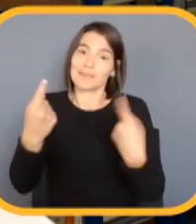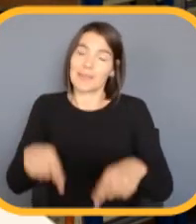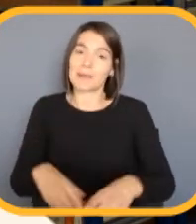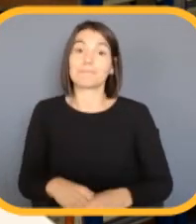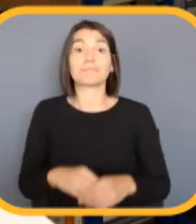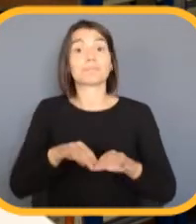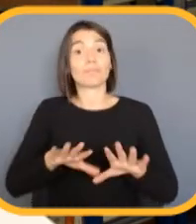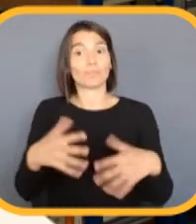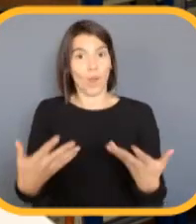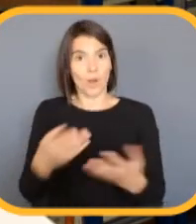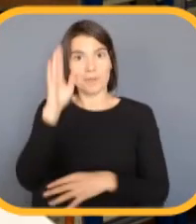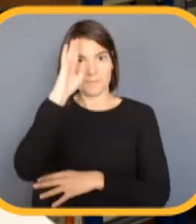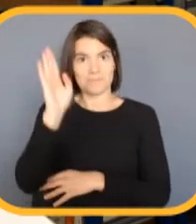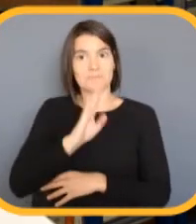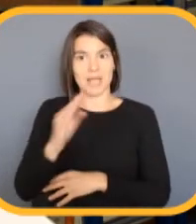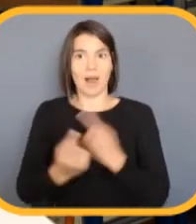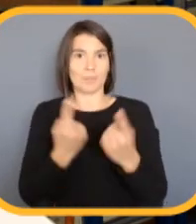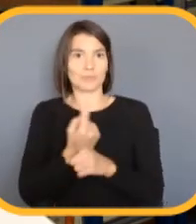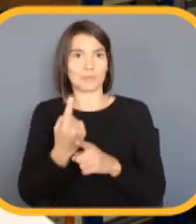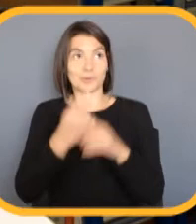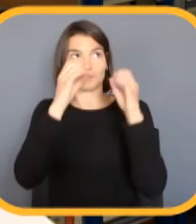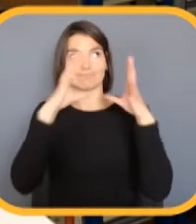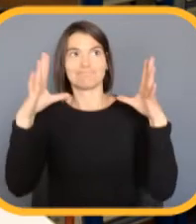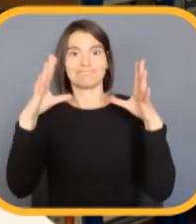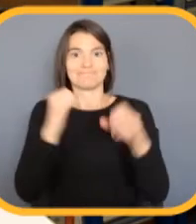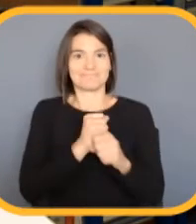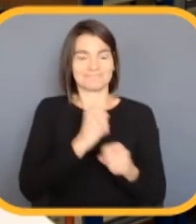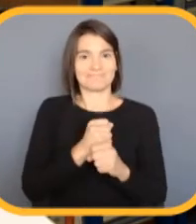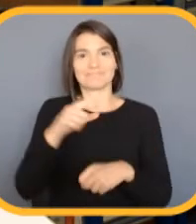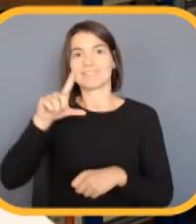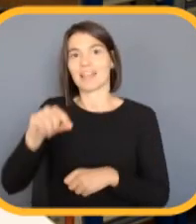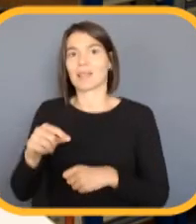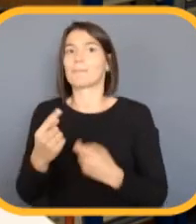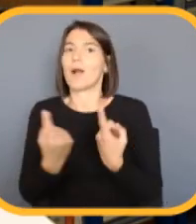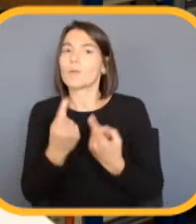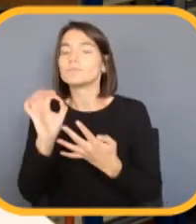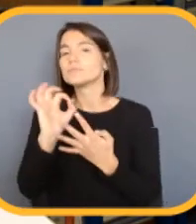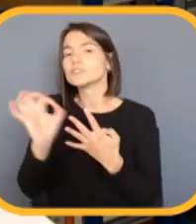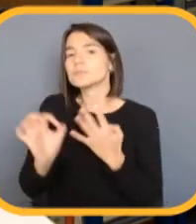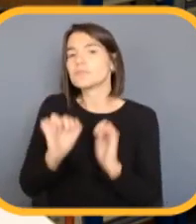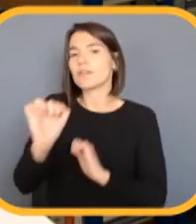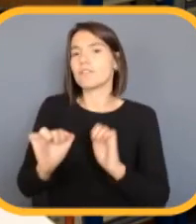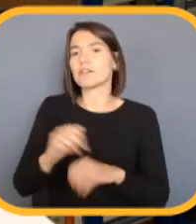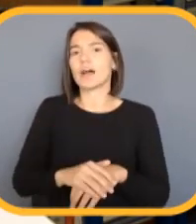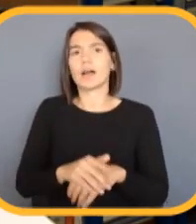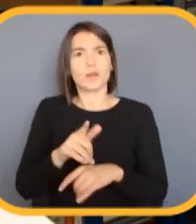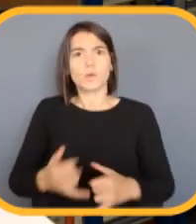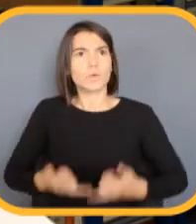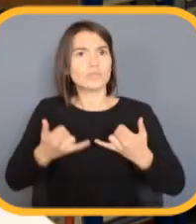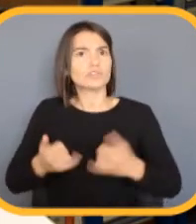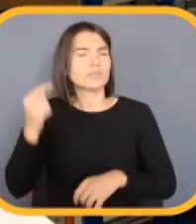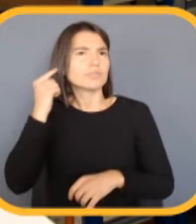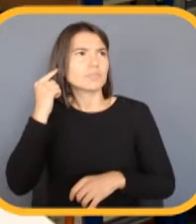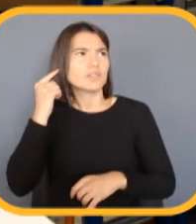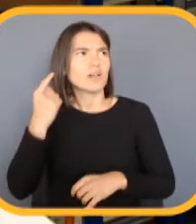trabalhador. Mas agora que já sabes de algumas noções sobre o mercado de trabalho e algumas das suas particularidades, não te assustes quando